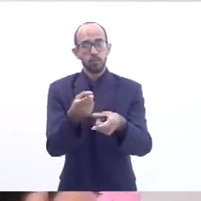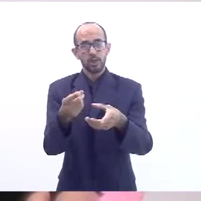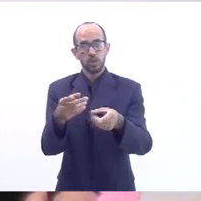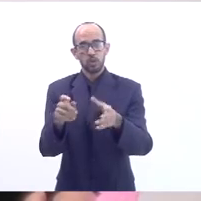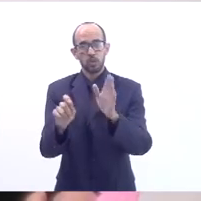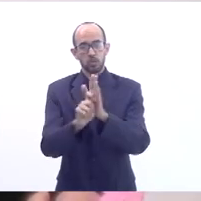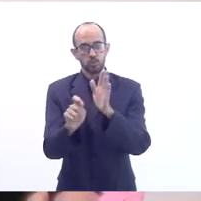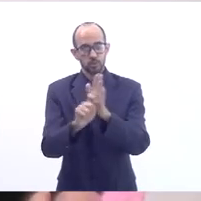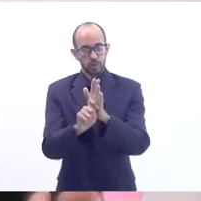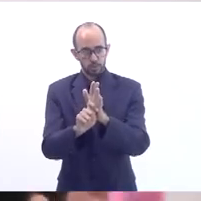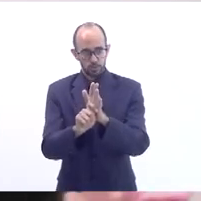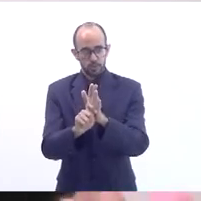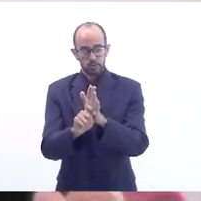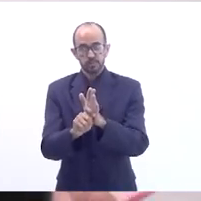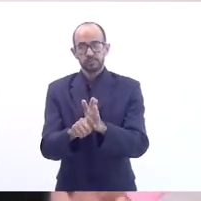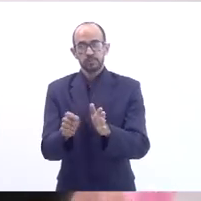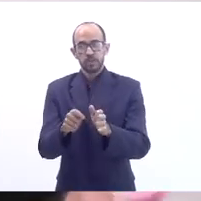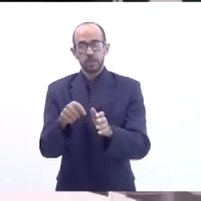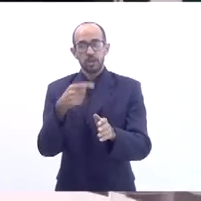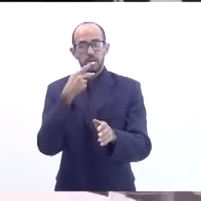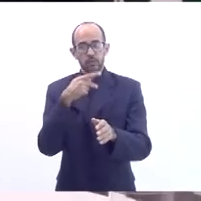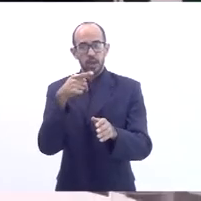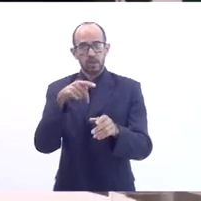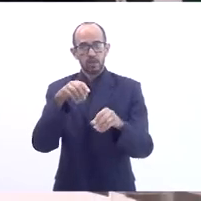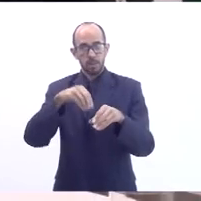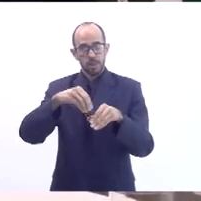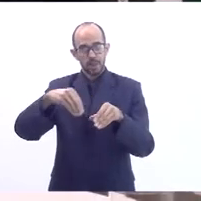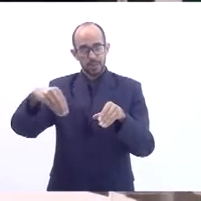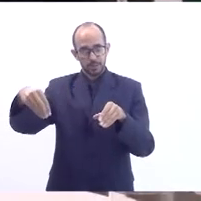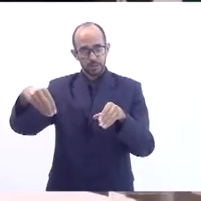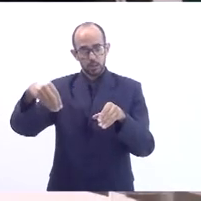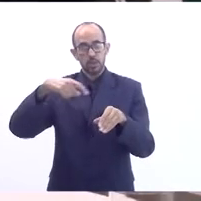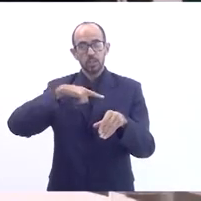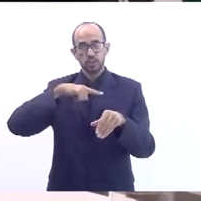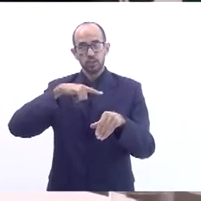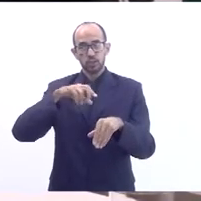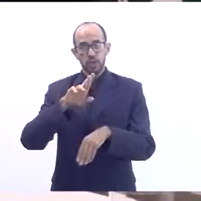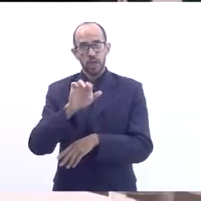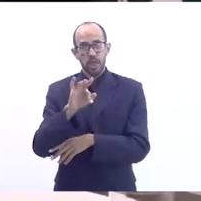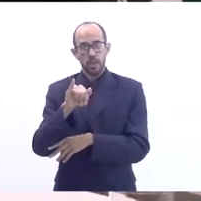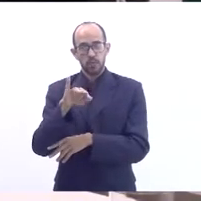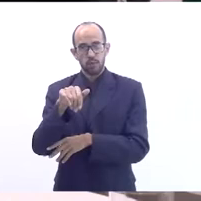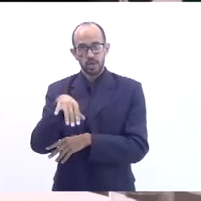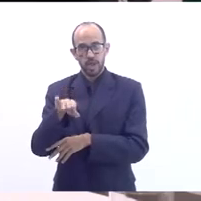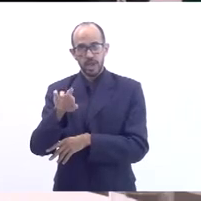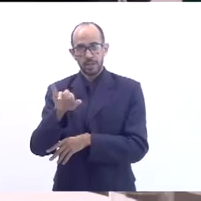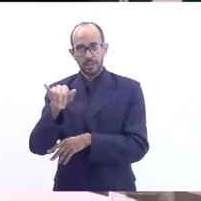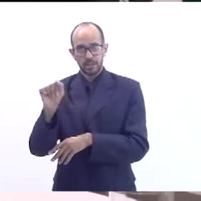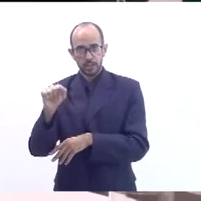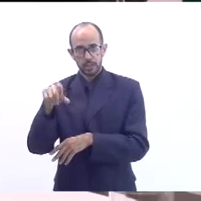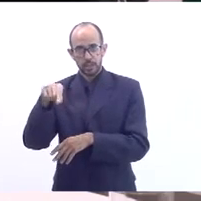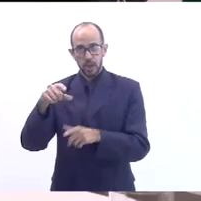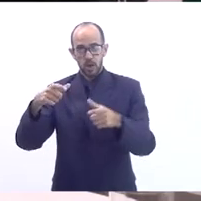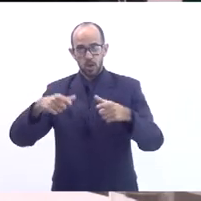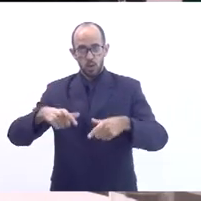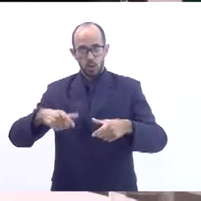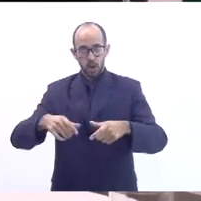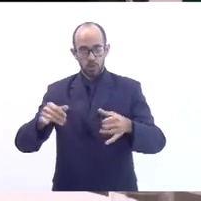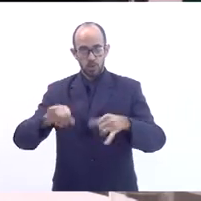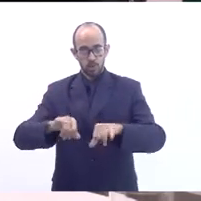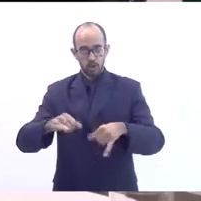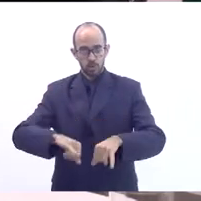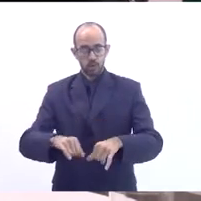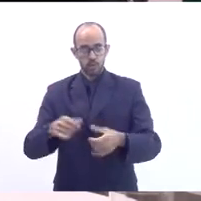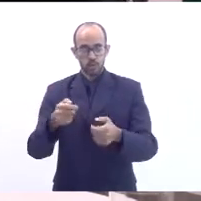lá tinha uma plantação de maconha e clusive uma refinaria que é o laboratório onde a gente faz os remédios distribuídos